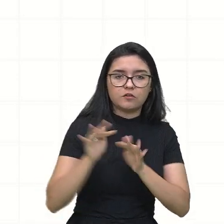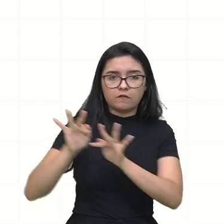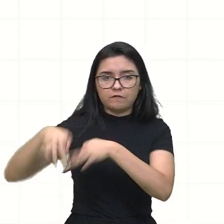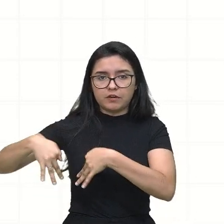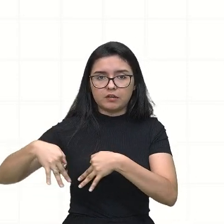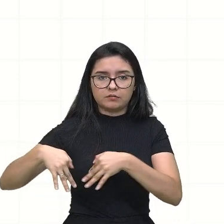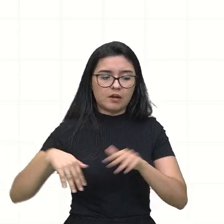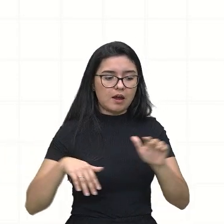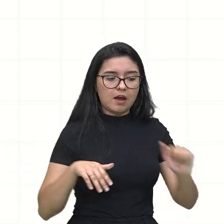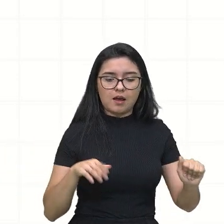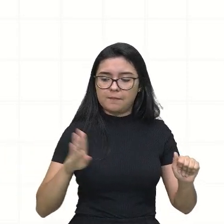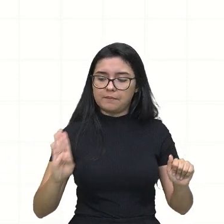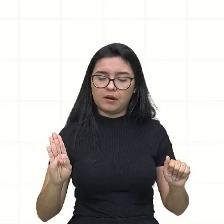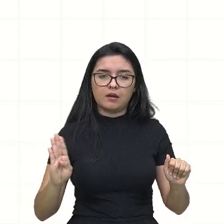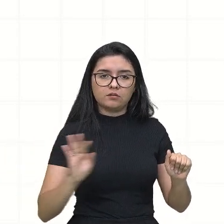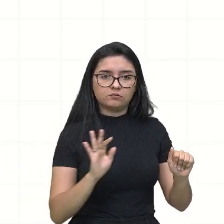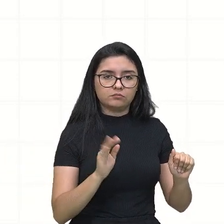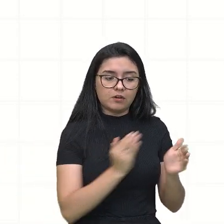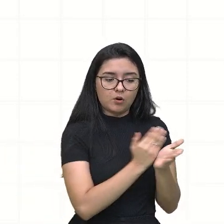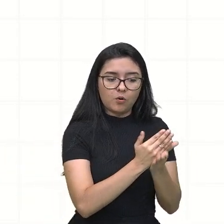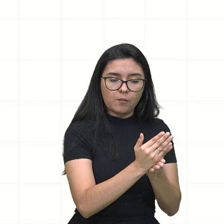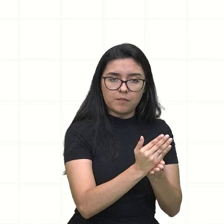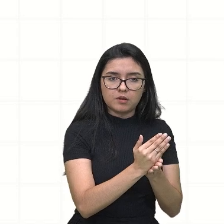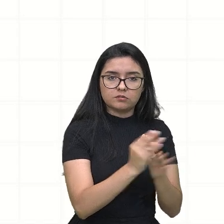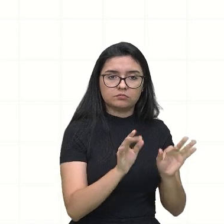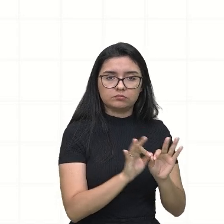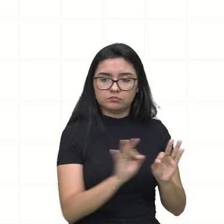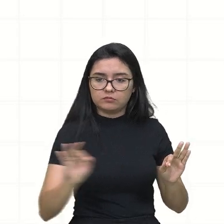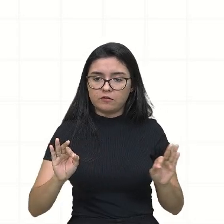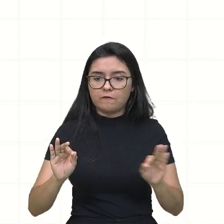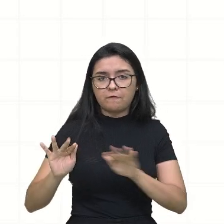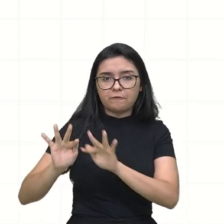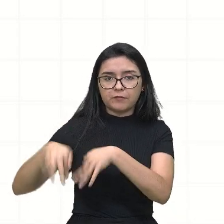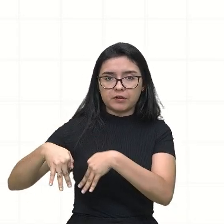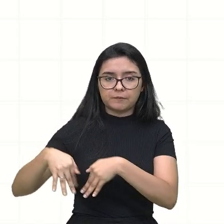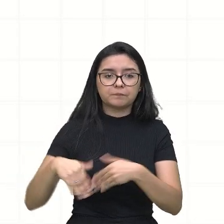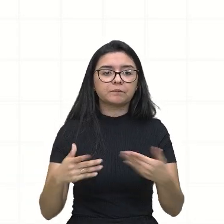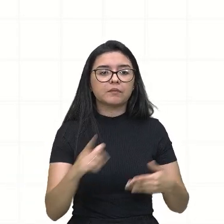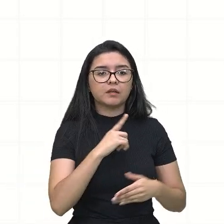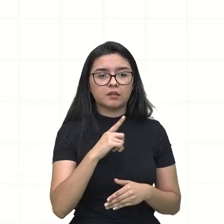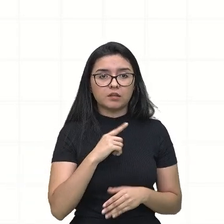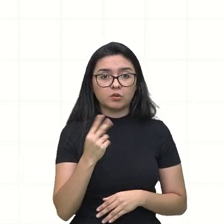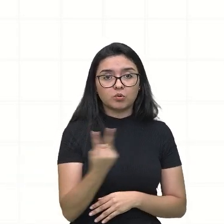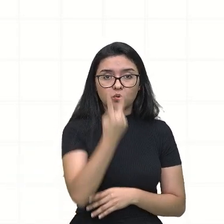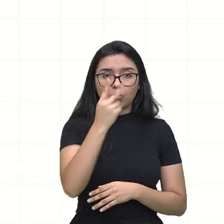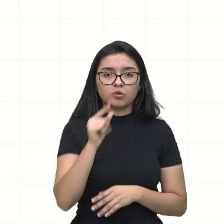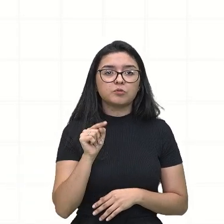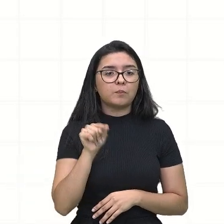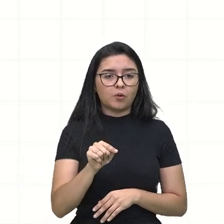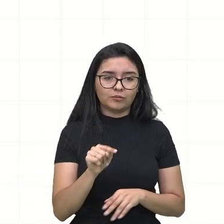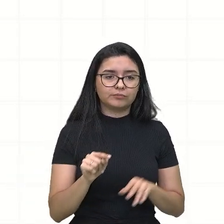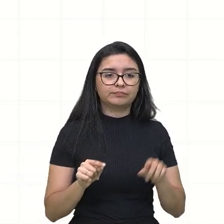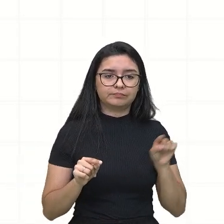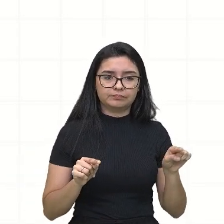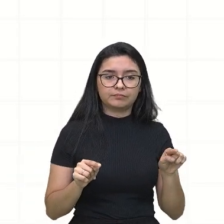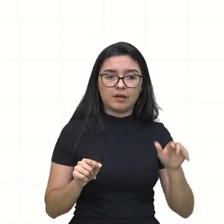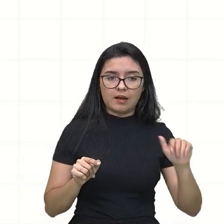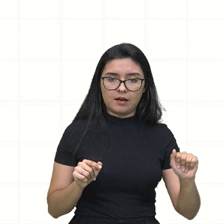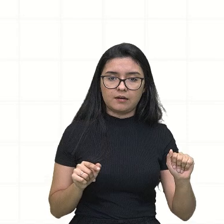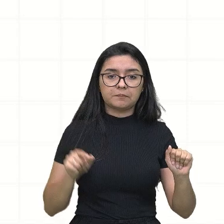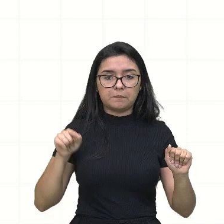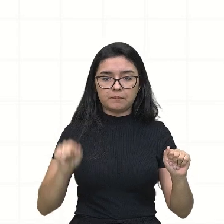e tem fim, tá bom? Então, finita de uma reta, que é composto por 2 pontos, está aqui ele, ó,